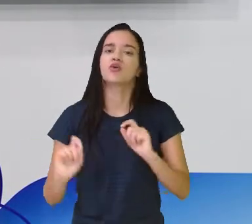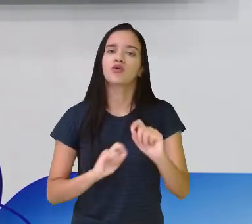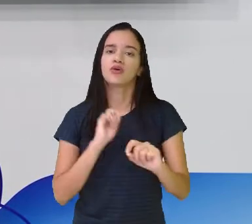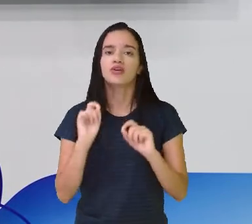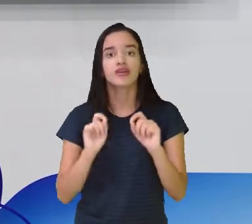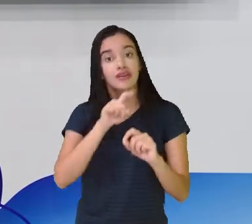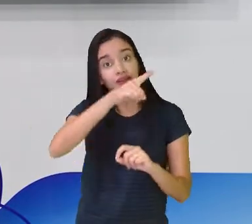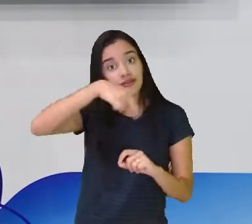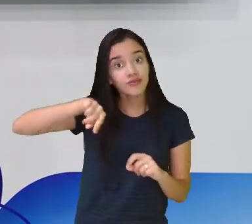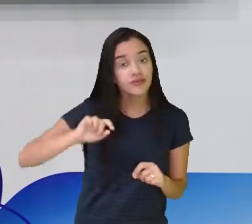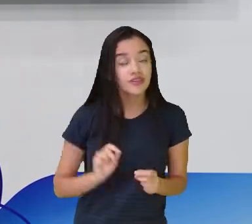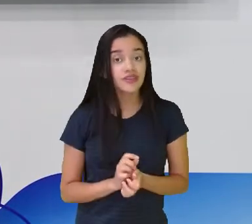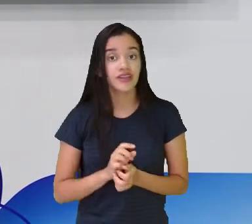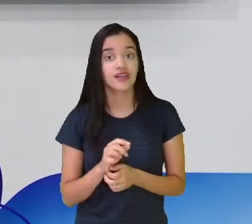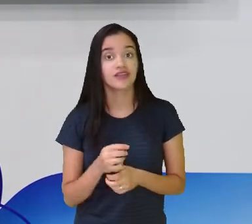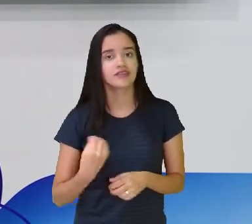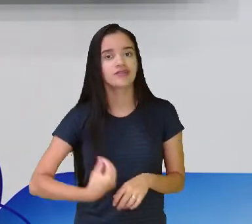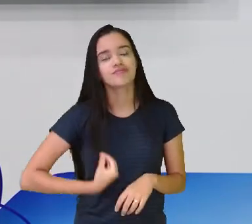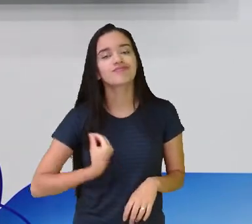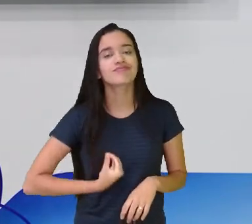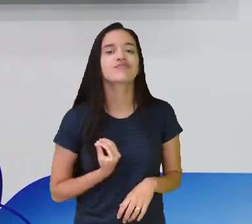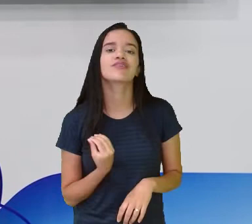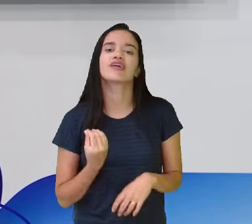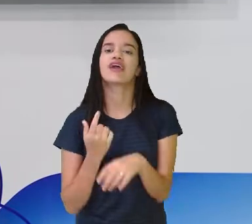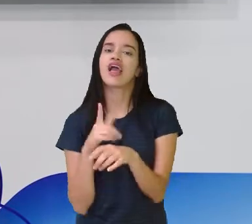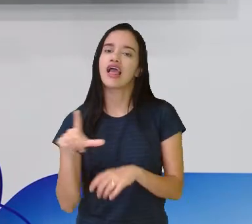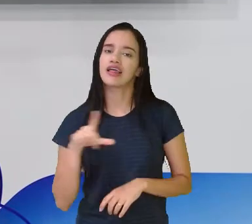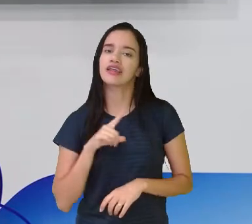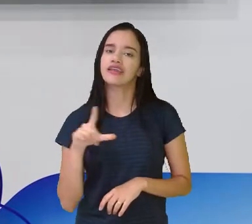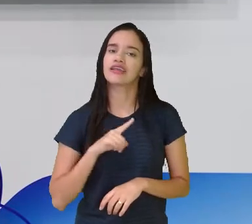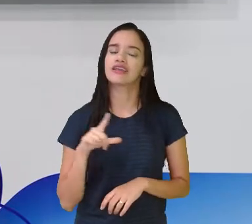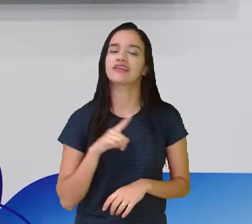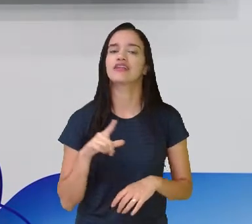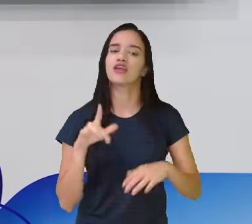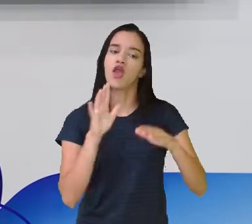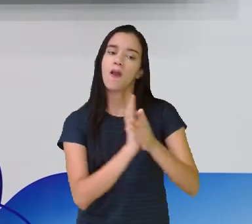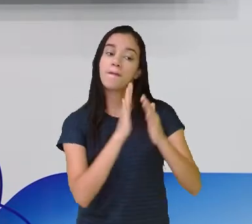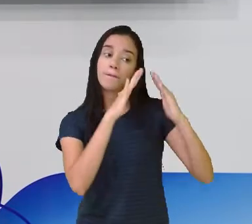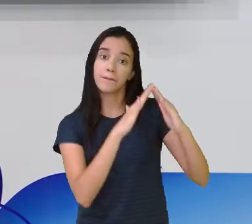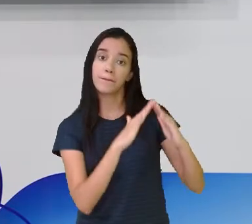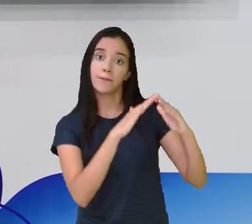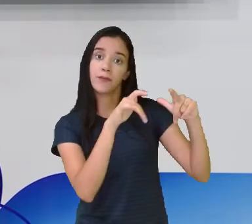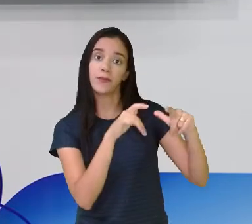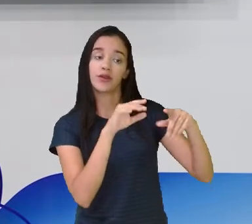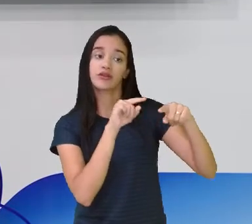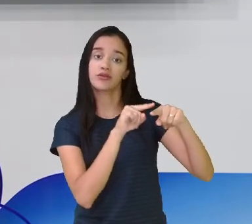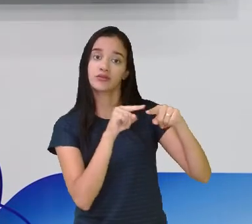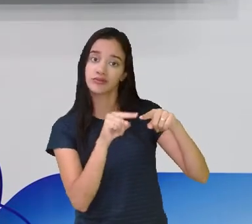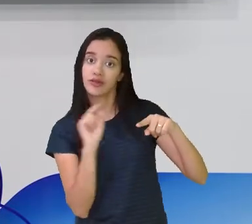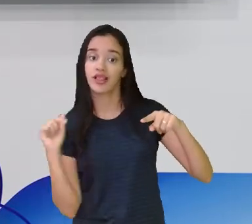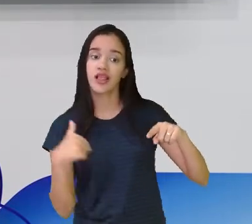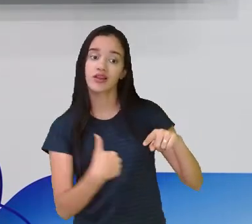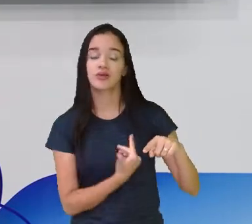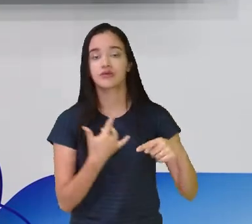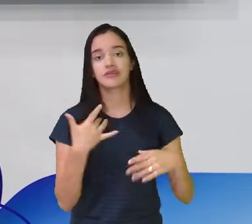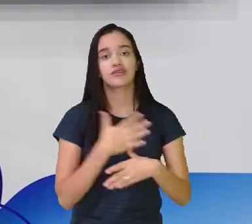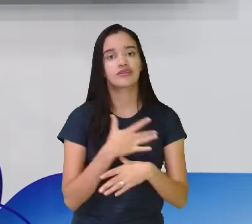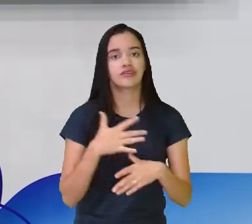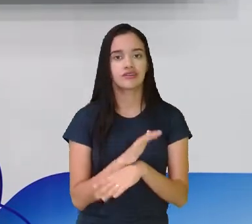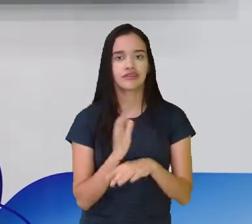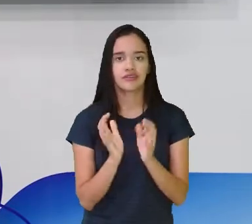que vocês que estão aí, vocês que têm moram aí no seu bairro, aqui na nossa cidade do Recife, no seu